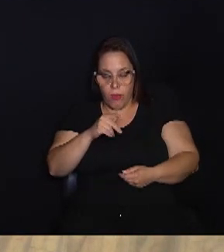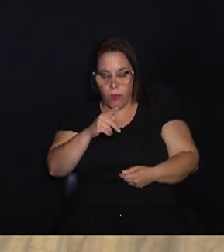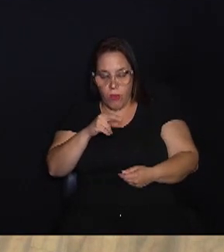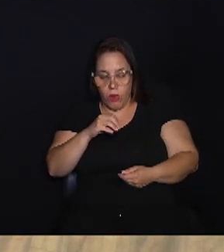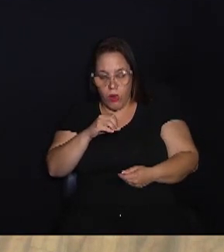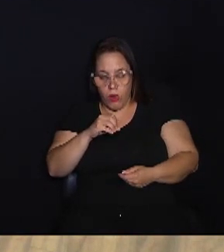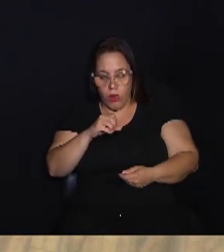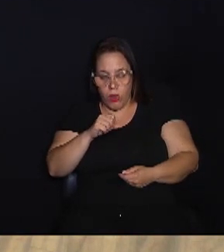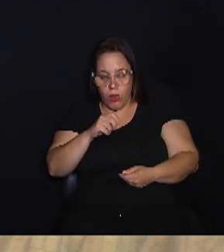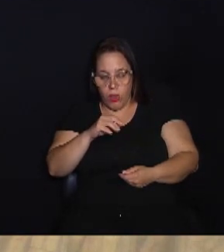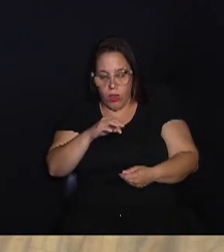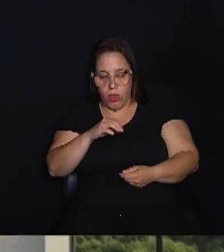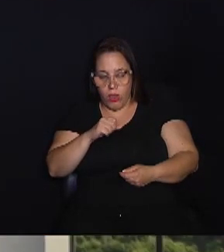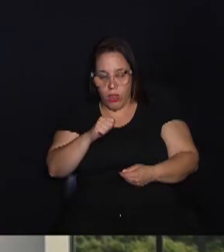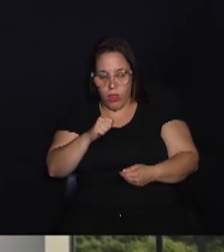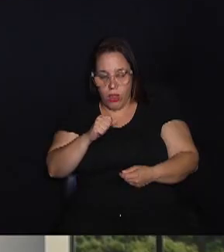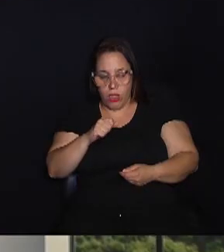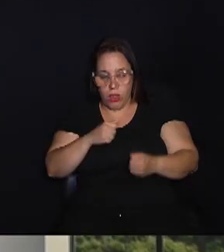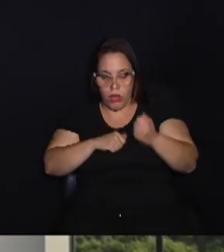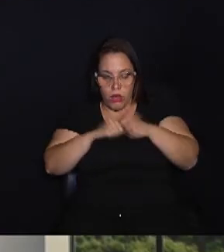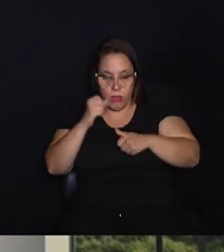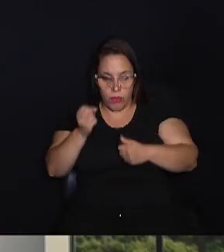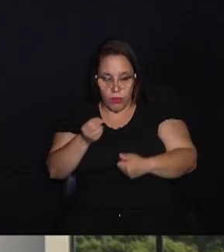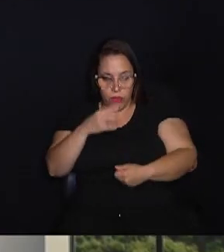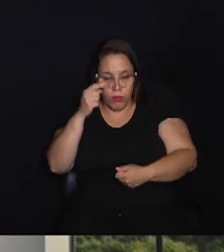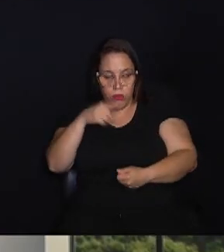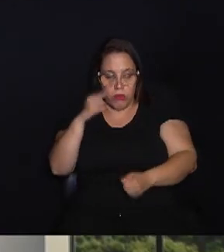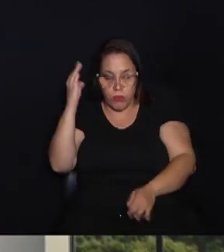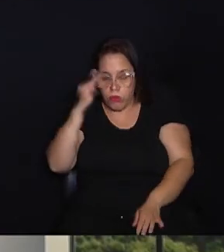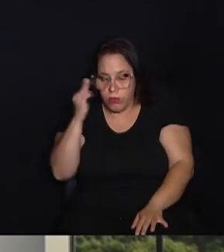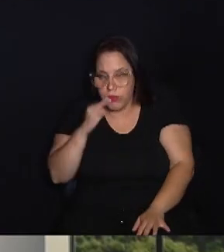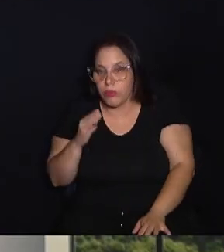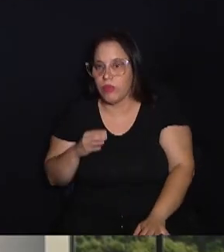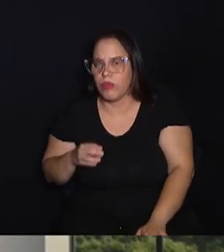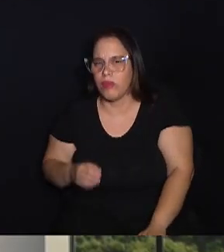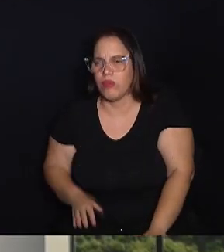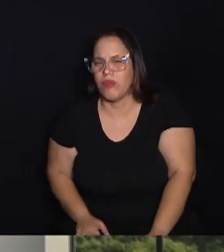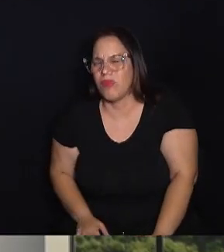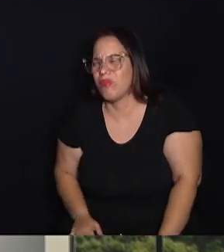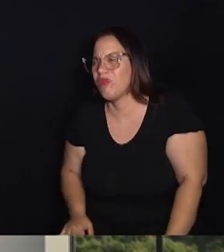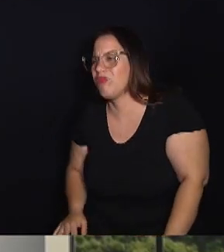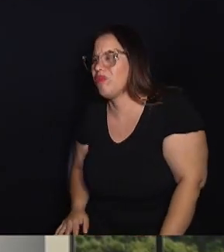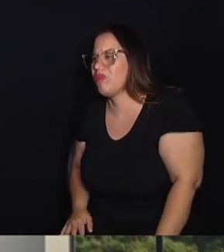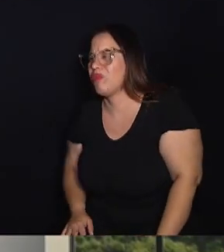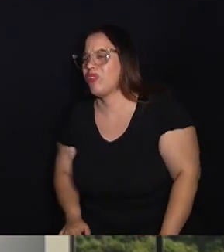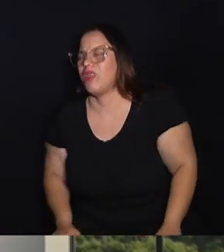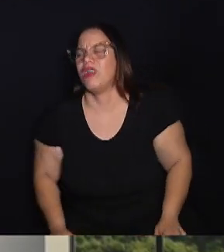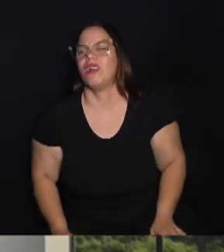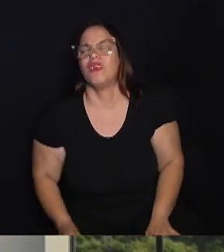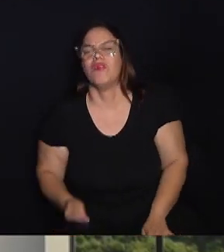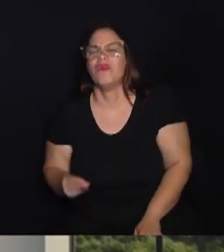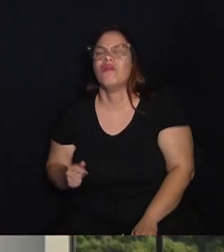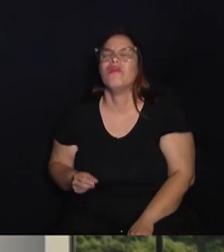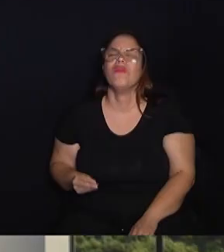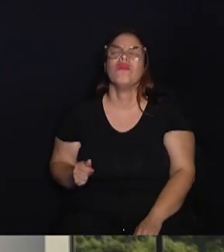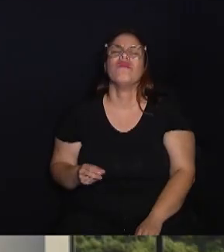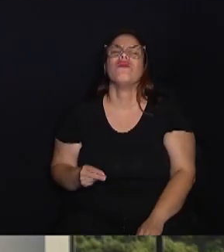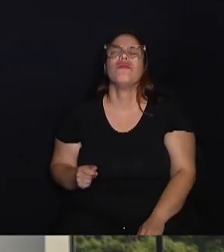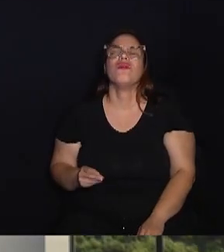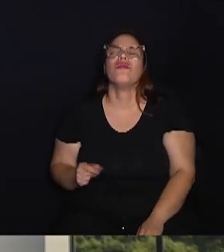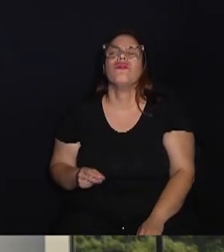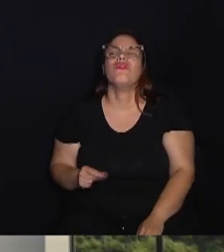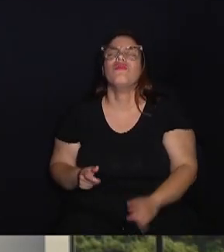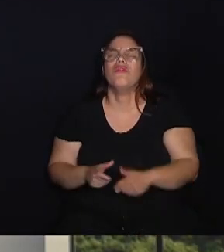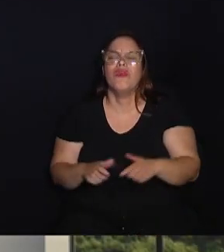é um fenômeno relativamente recente aqui no Brasil. Existem já há muitas décadas, mas nos últimos anos tem crescido